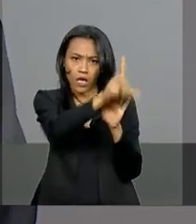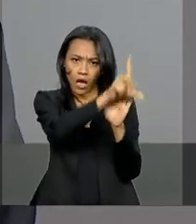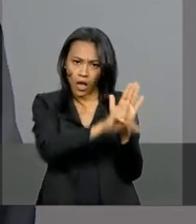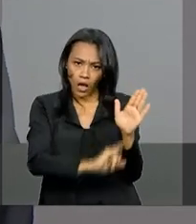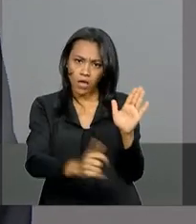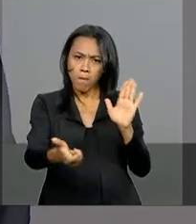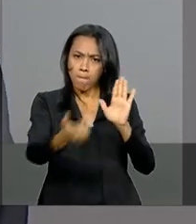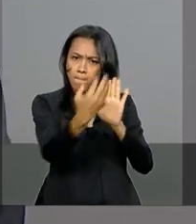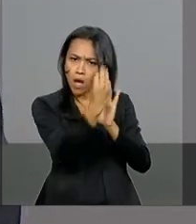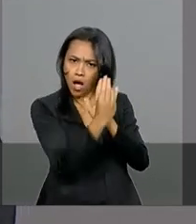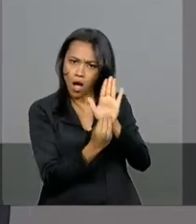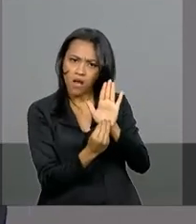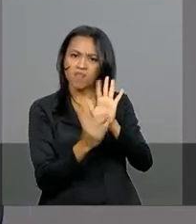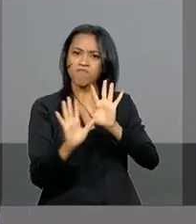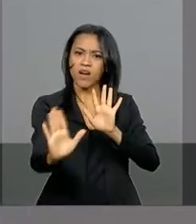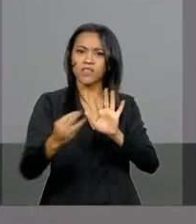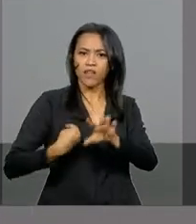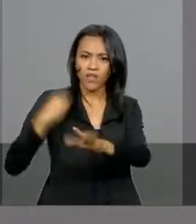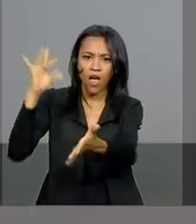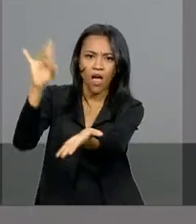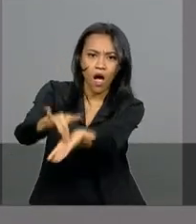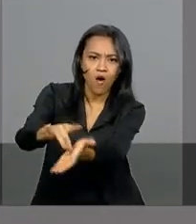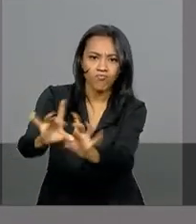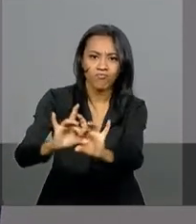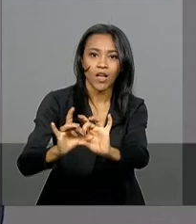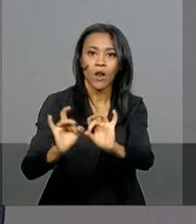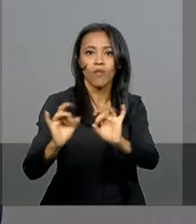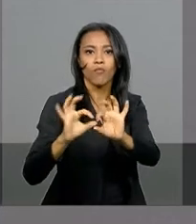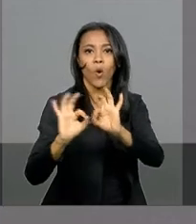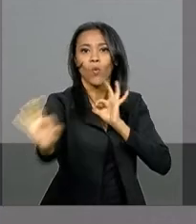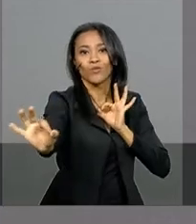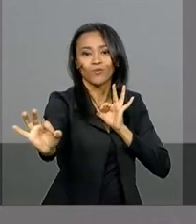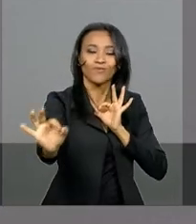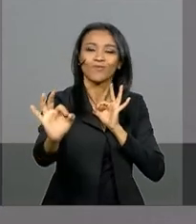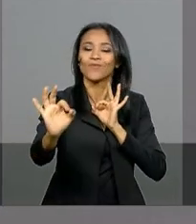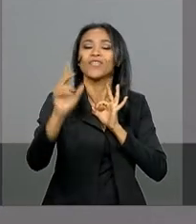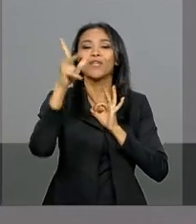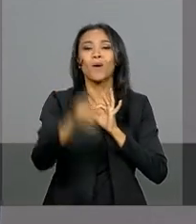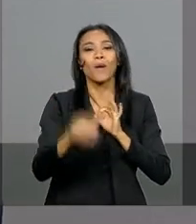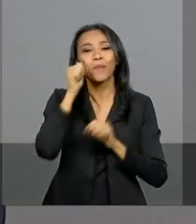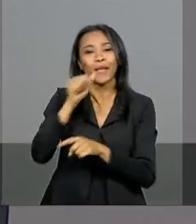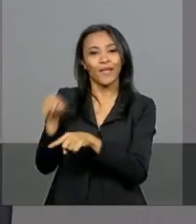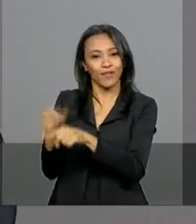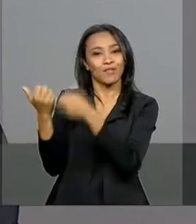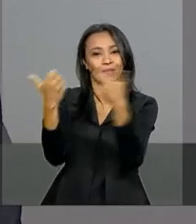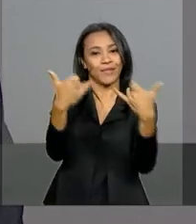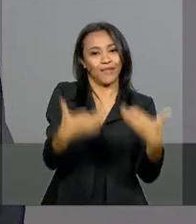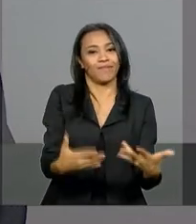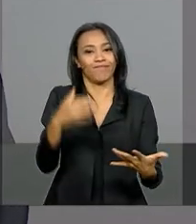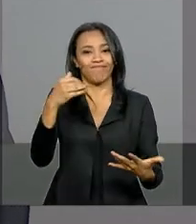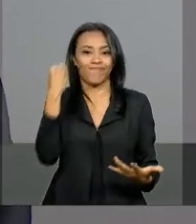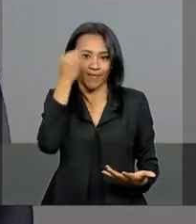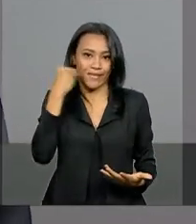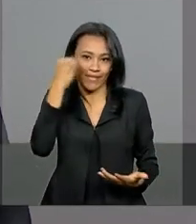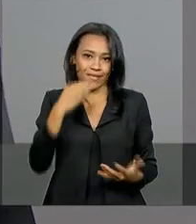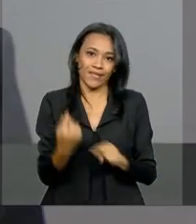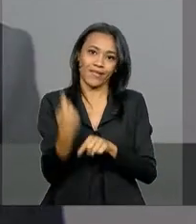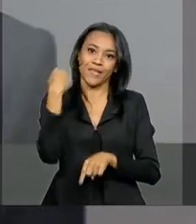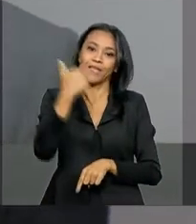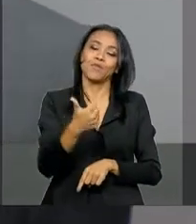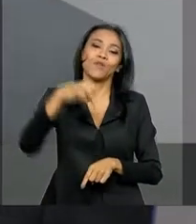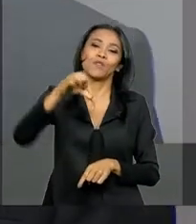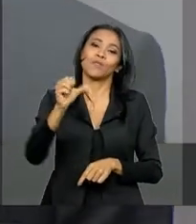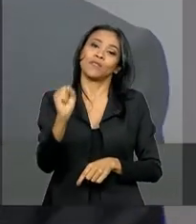e logo de início dizer da pergunta daquela mulher em 1989 entre o mundo do direito